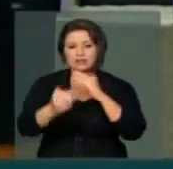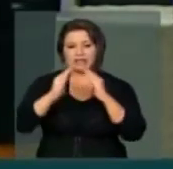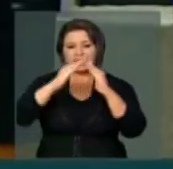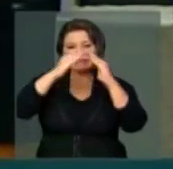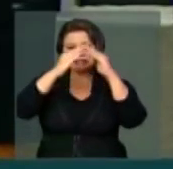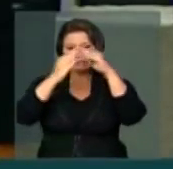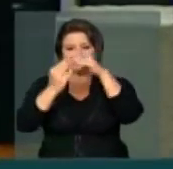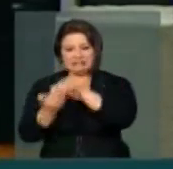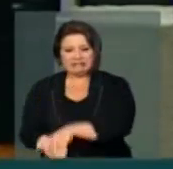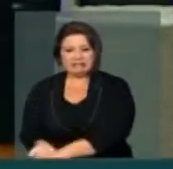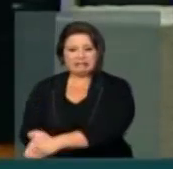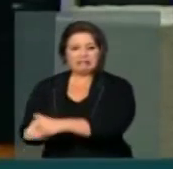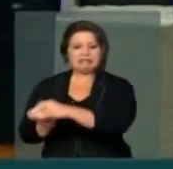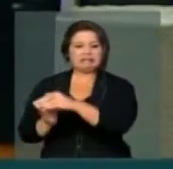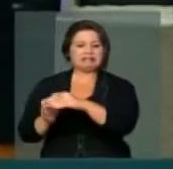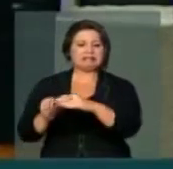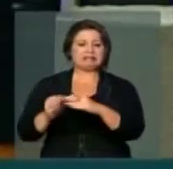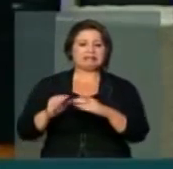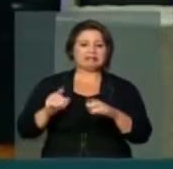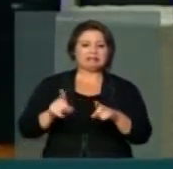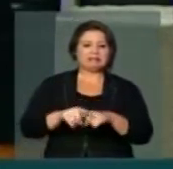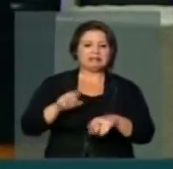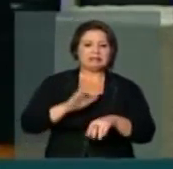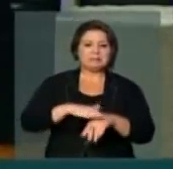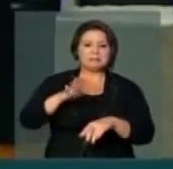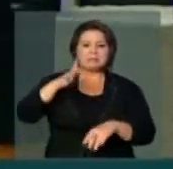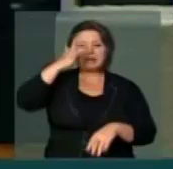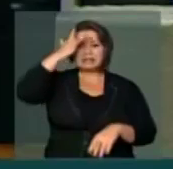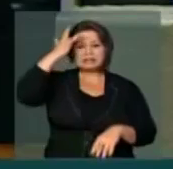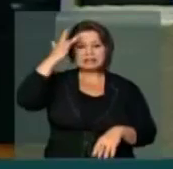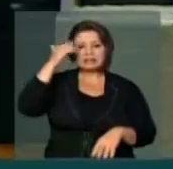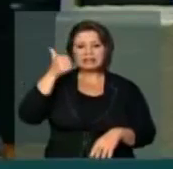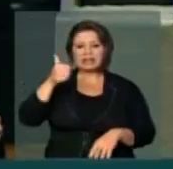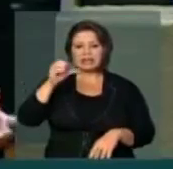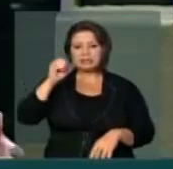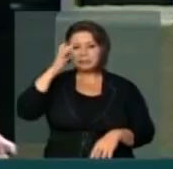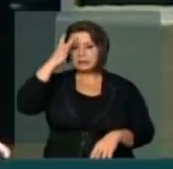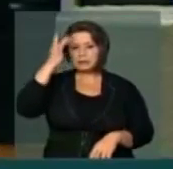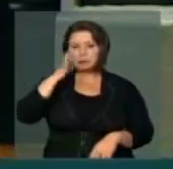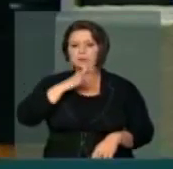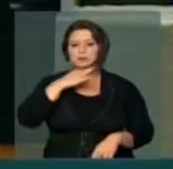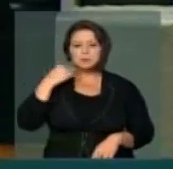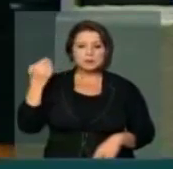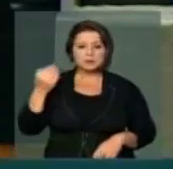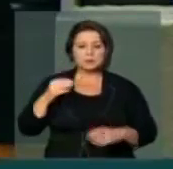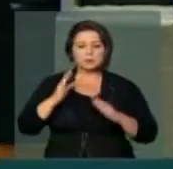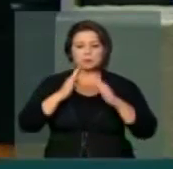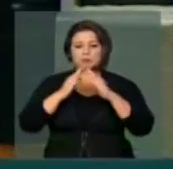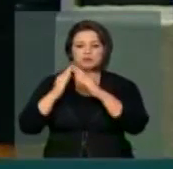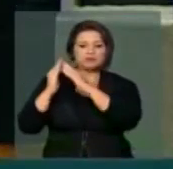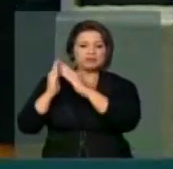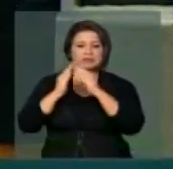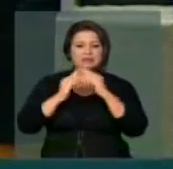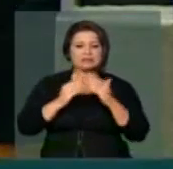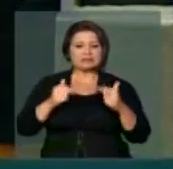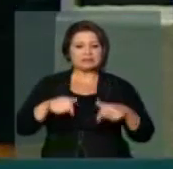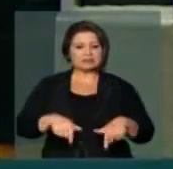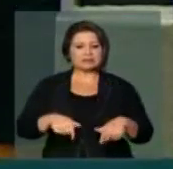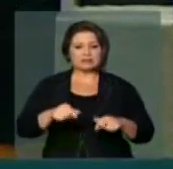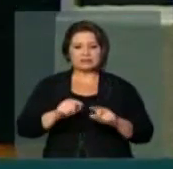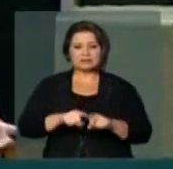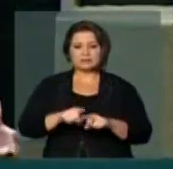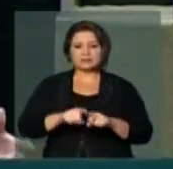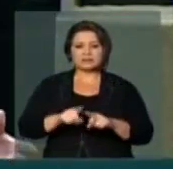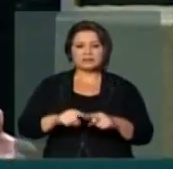perdeu lá mais de 10 vizinhos, amigos. E ninguém está aqui para